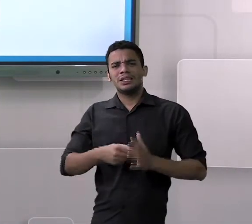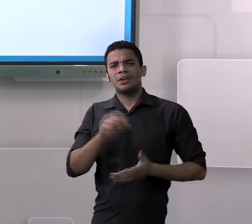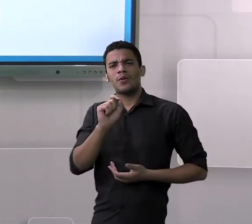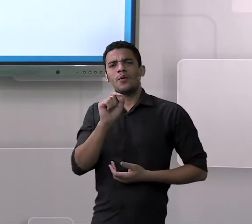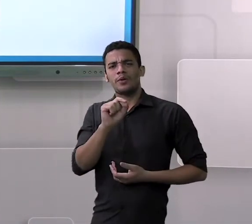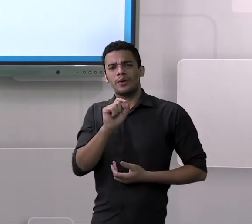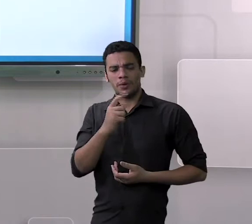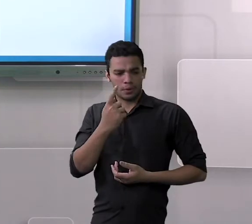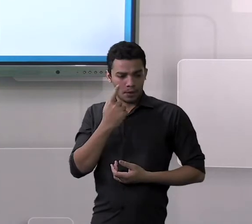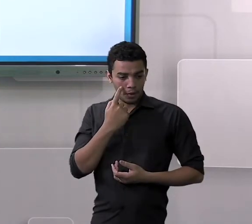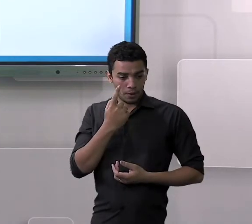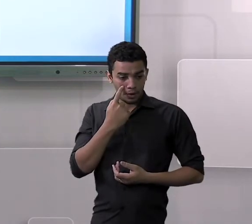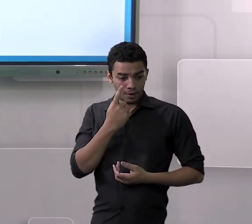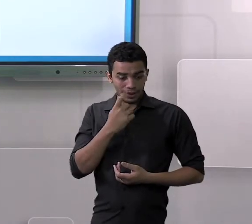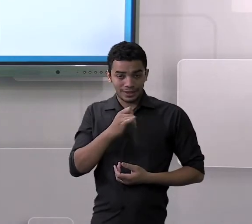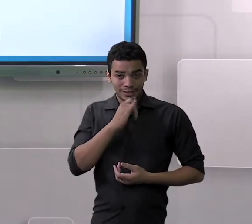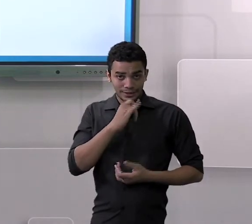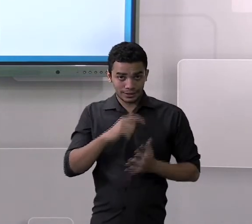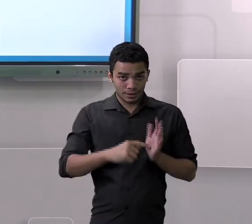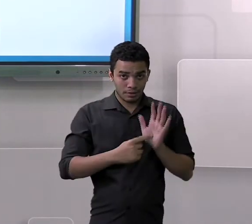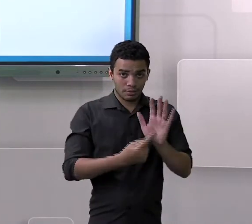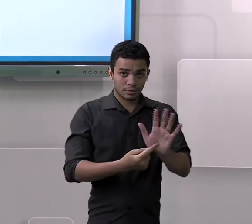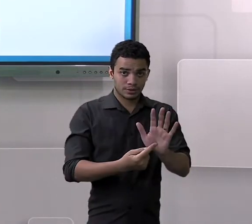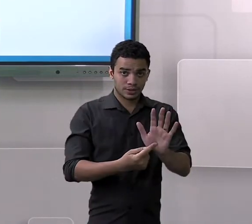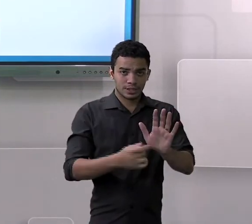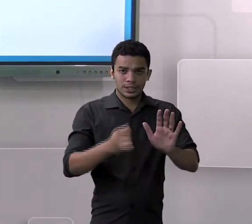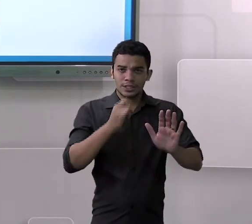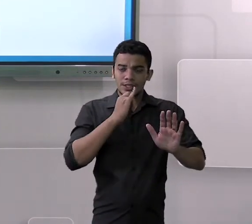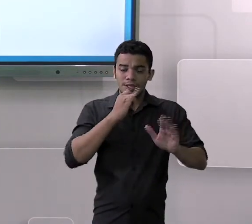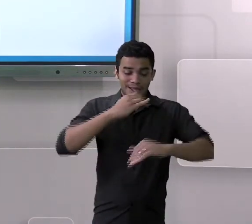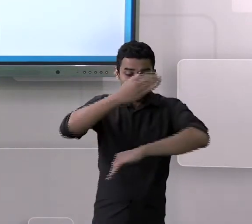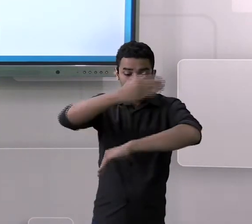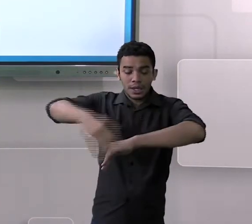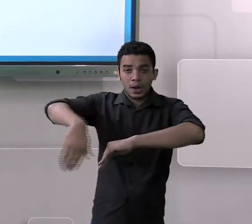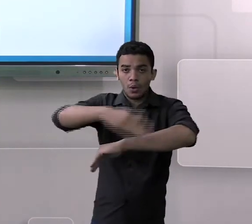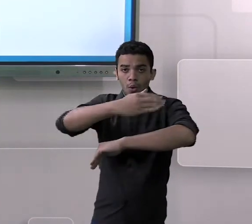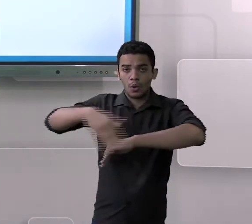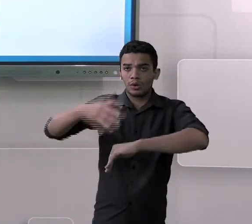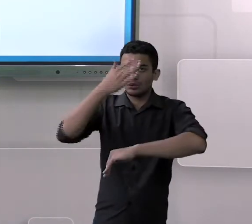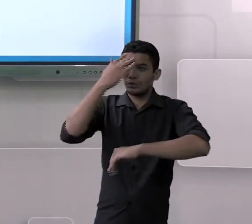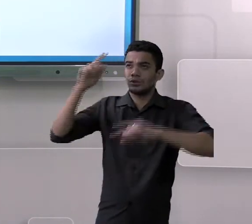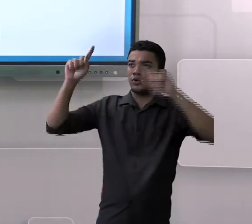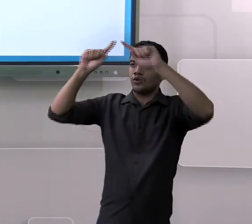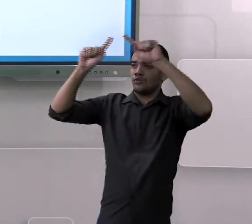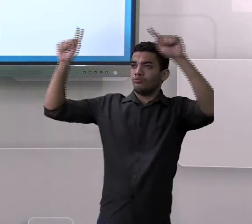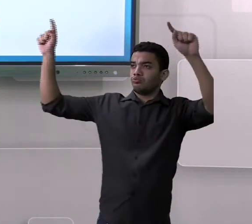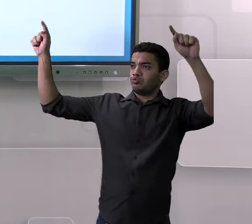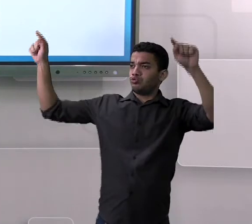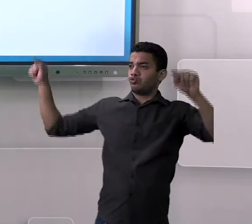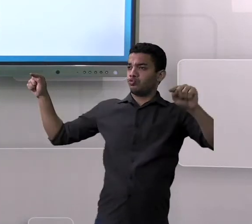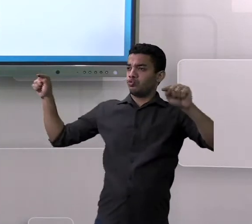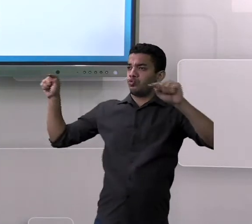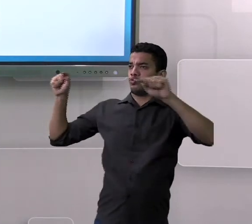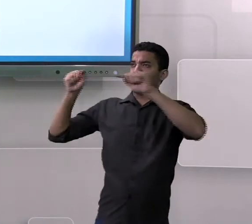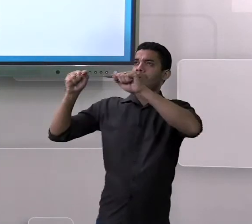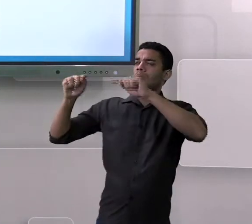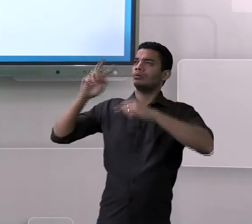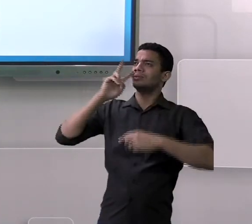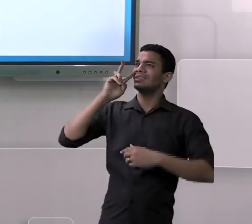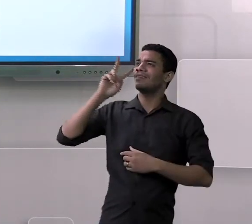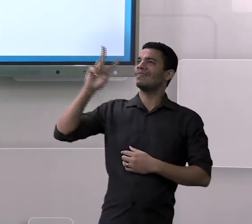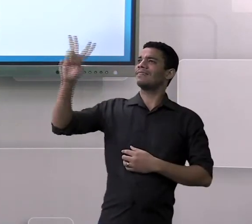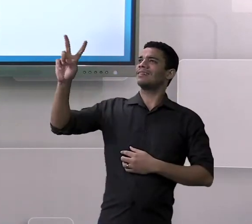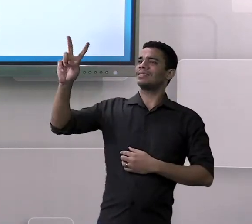vou dar. São aqueles cartazes bem grandes que ficam nas margens das